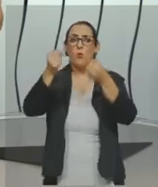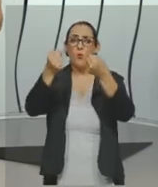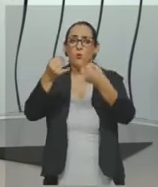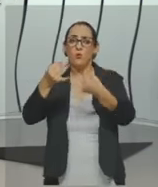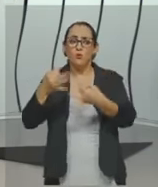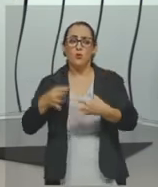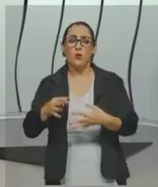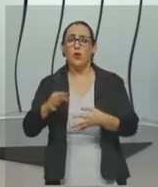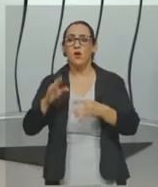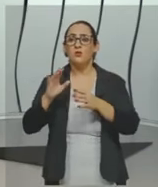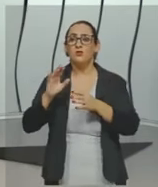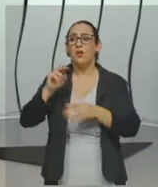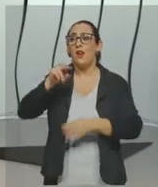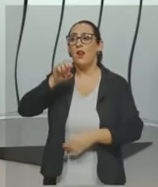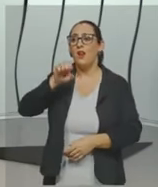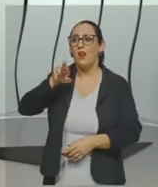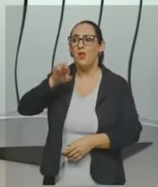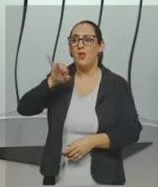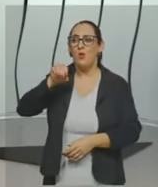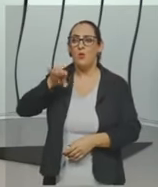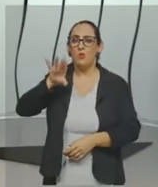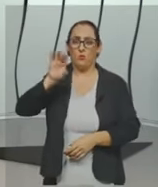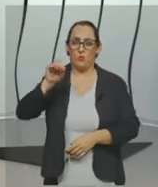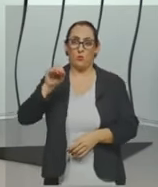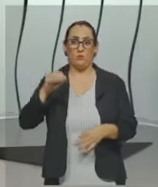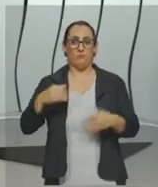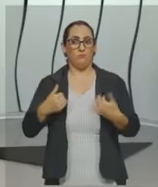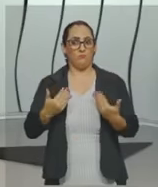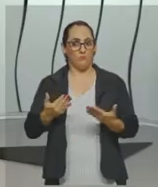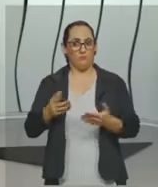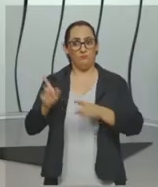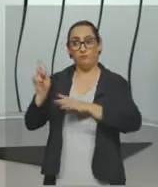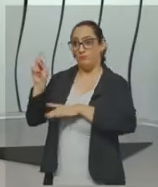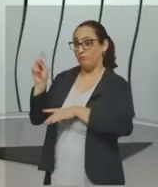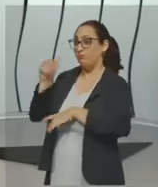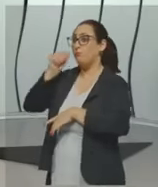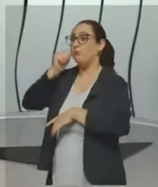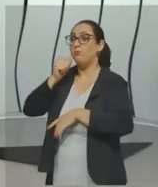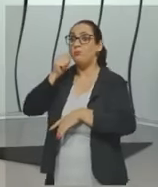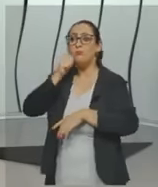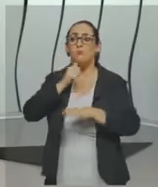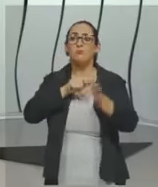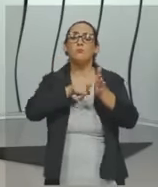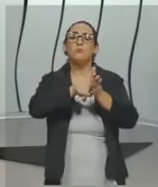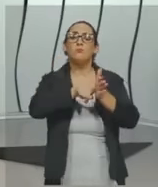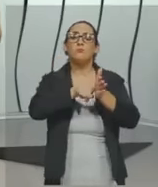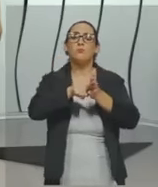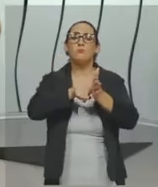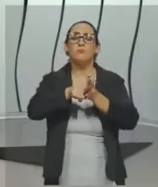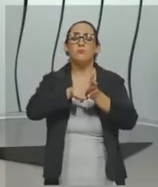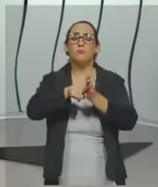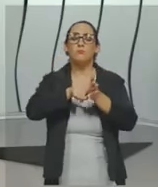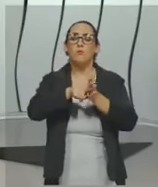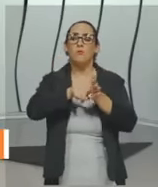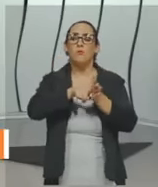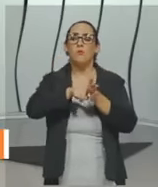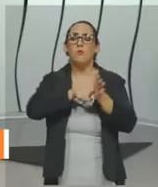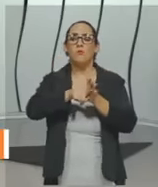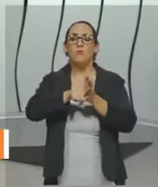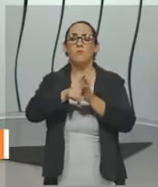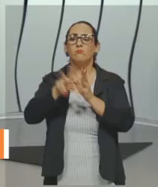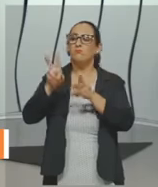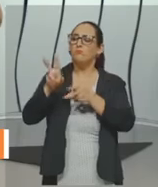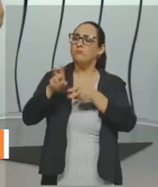Mas essa pesquisadora aqui, ó, neurocientista Suzana Herculano, que ela é até brasileira, ela fez umas pesquisas e percebeu que é muito